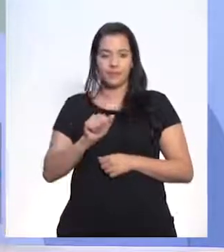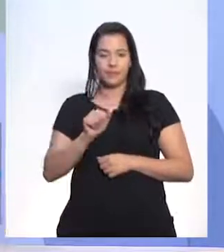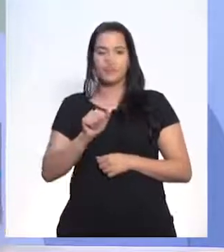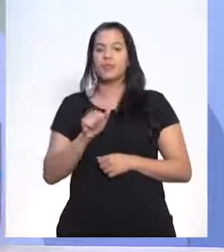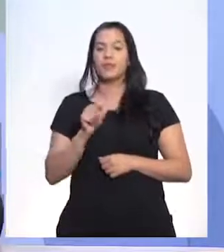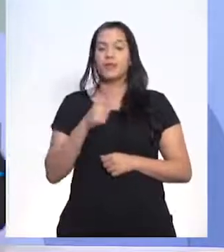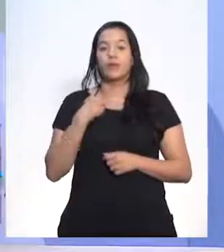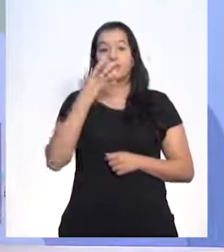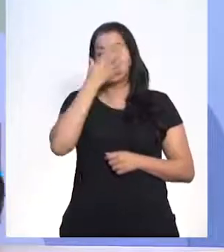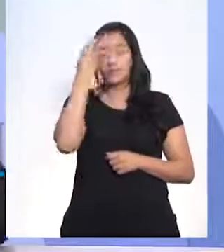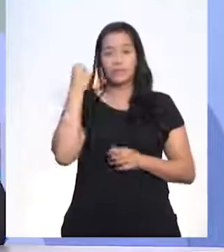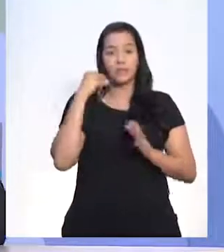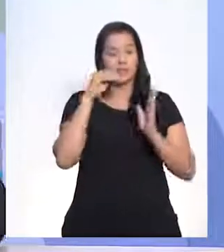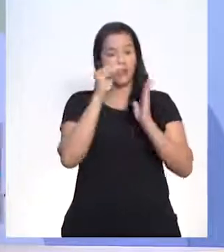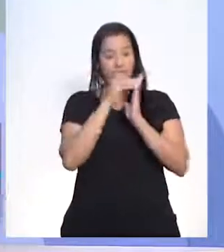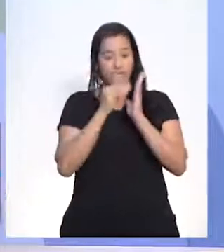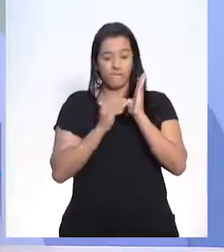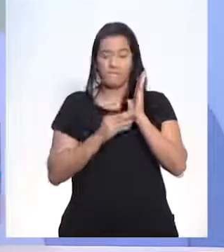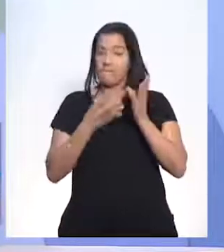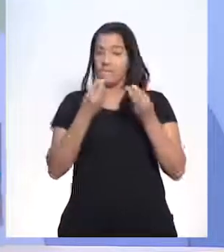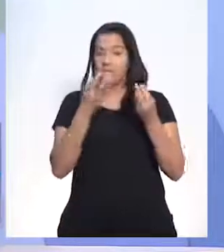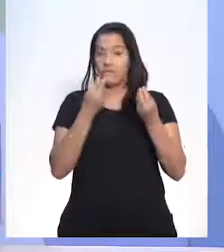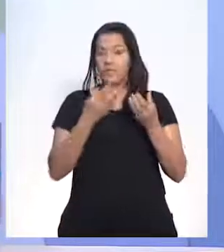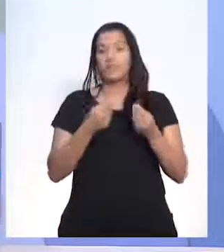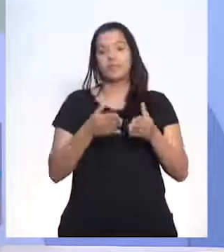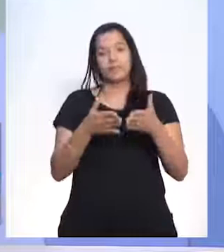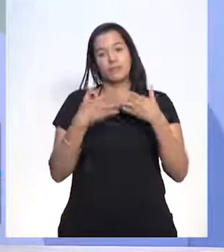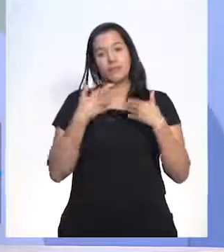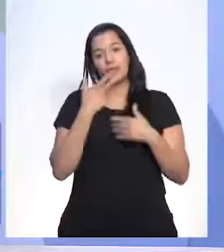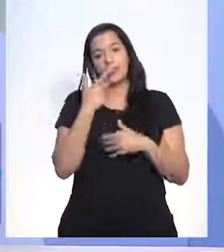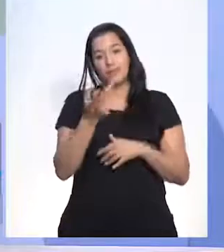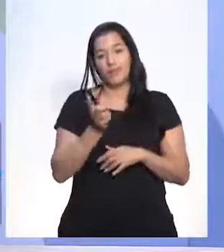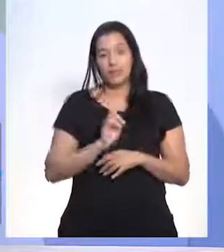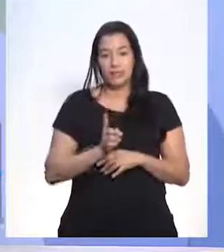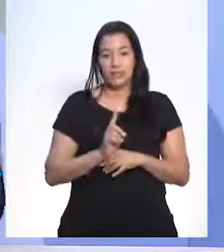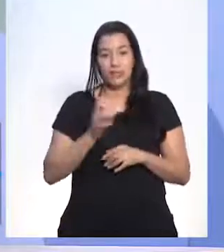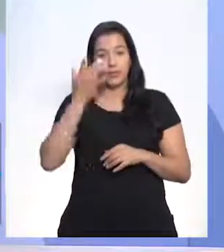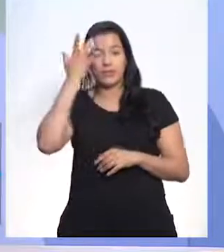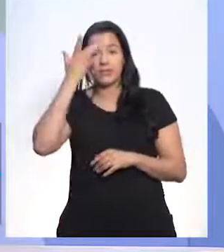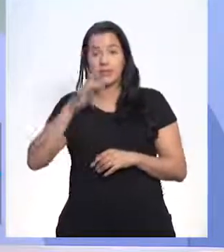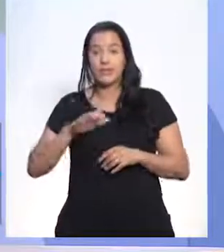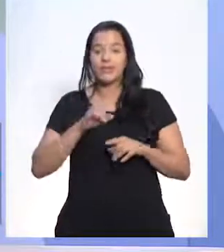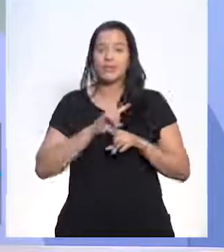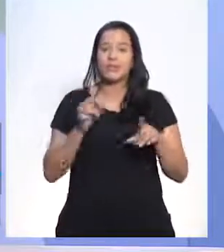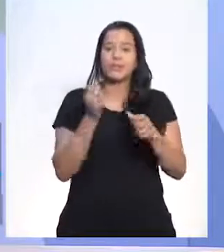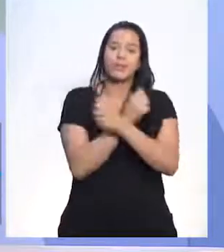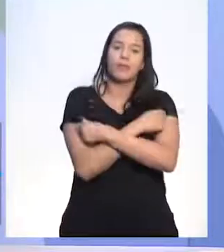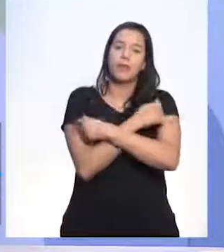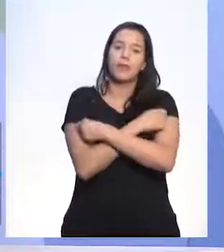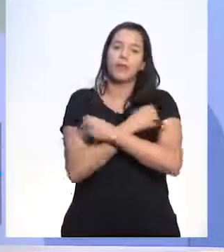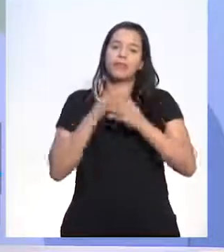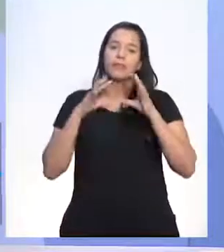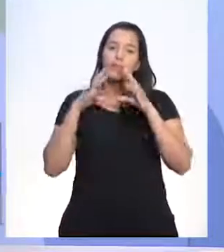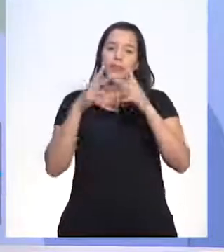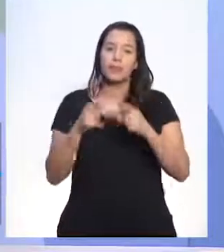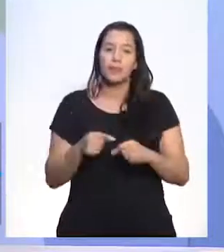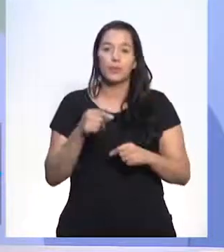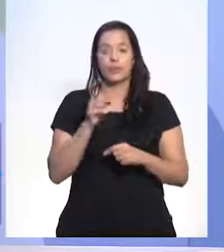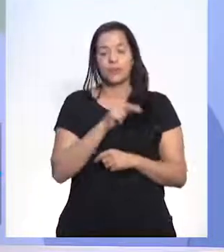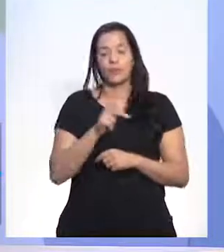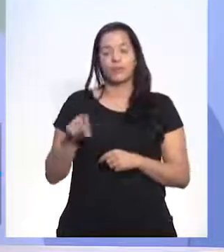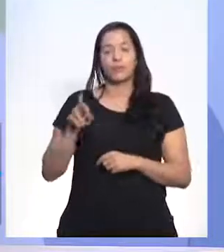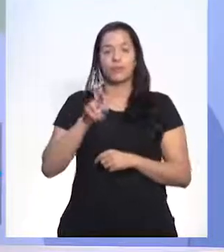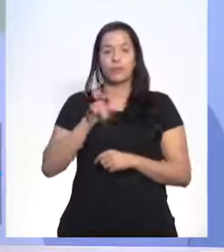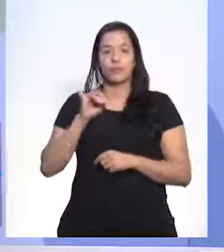que eu não anotei o nome aqui, passou despercebido, e eles me cobraram que eu não falei. Então, não sei quem são os nomes, mas um abraço a todos os alunos da professora Rita e do